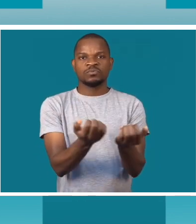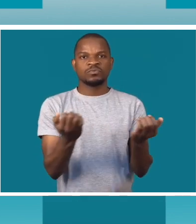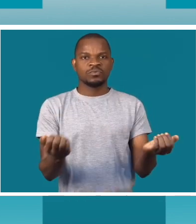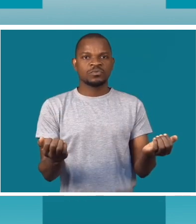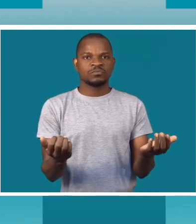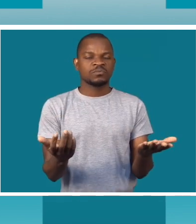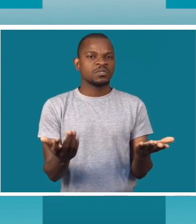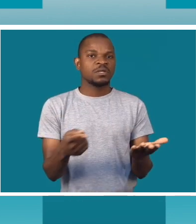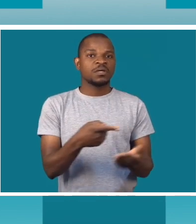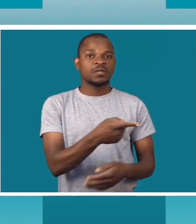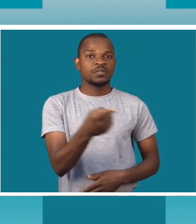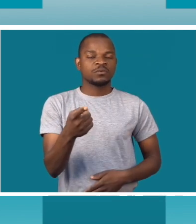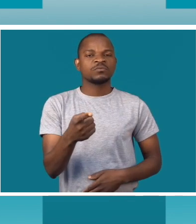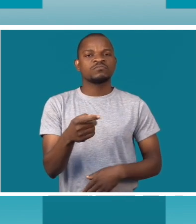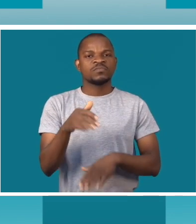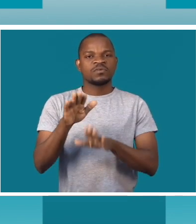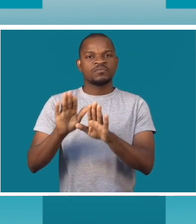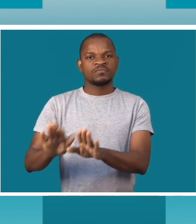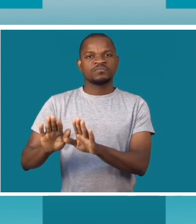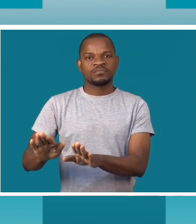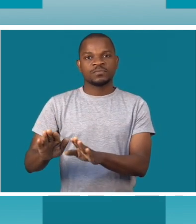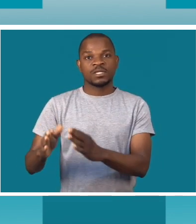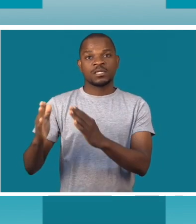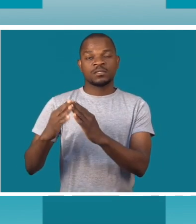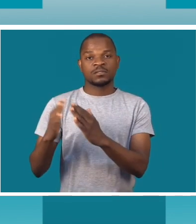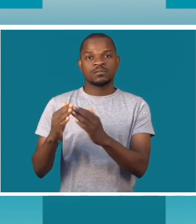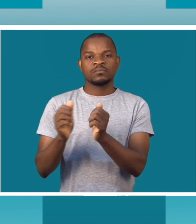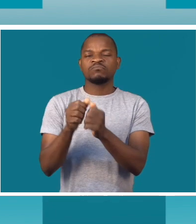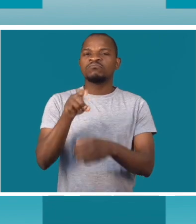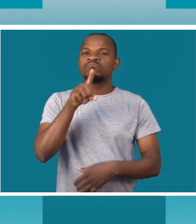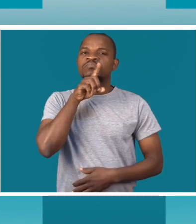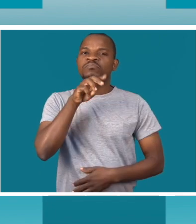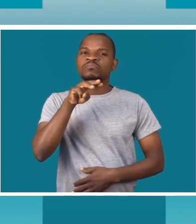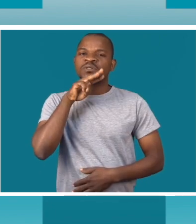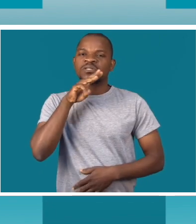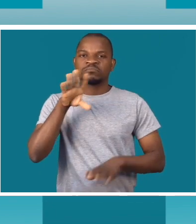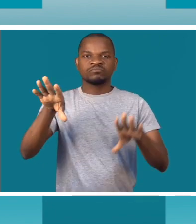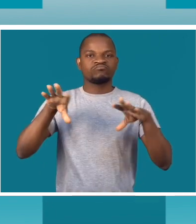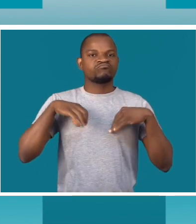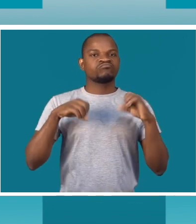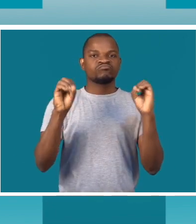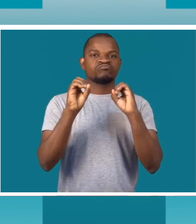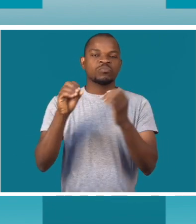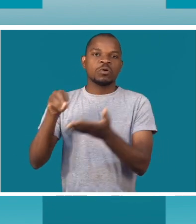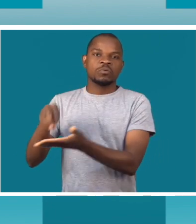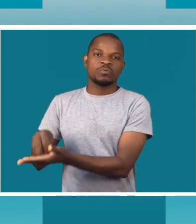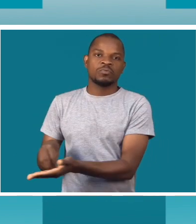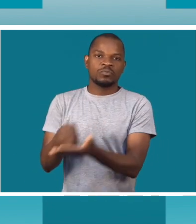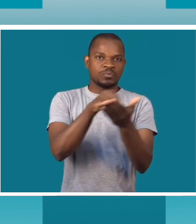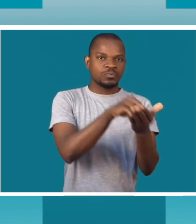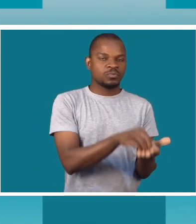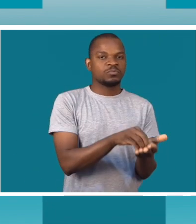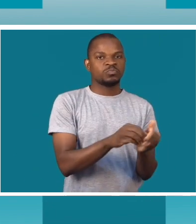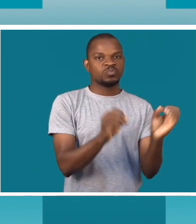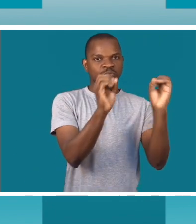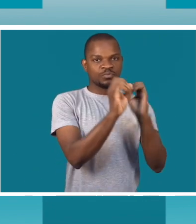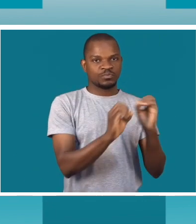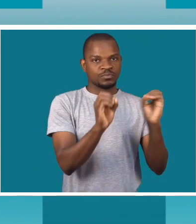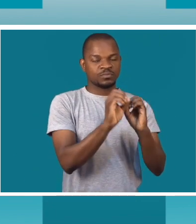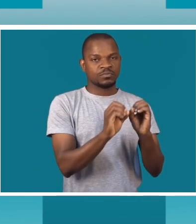estão nas casas que o chico carregados nó aceitam levar as crianças por aqui